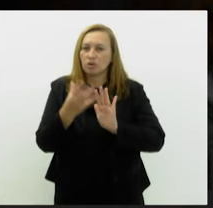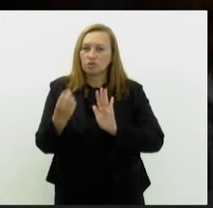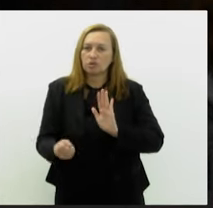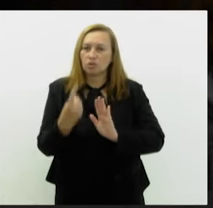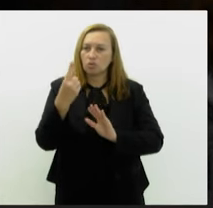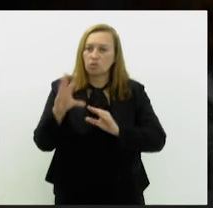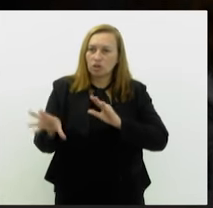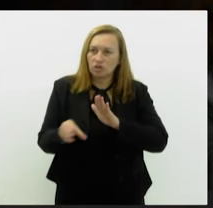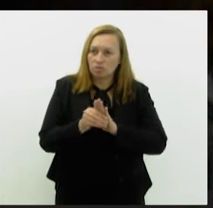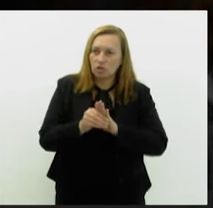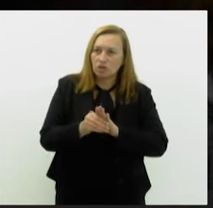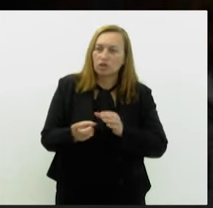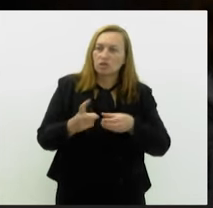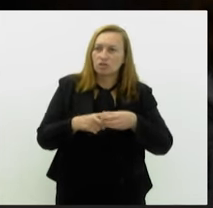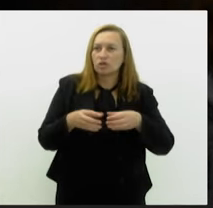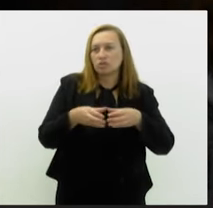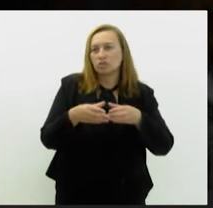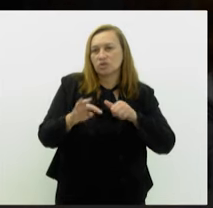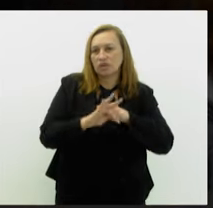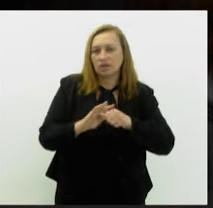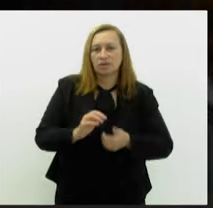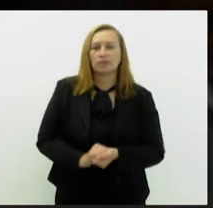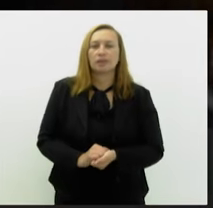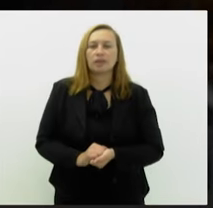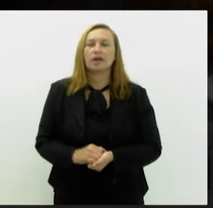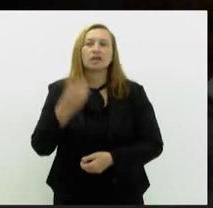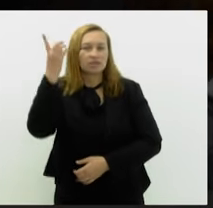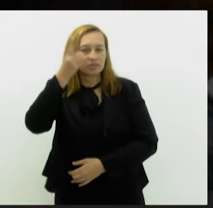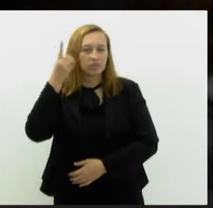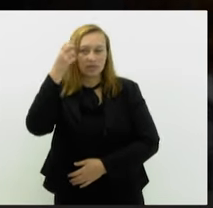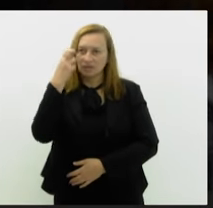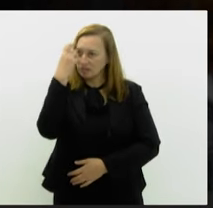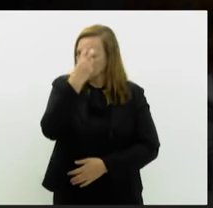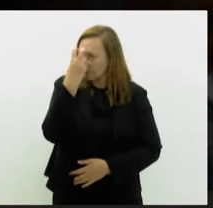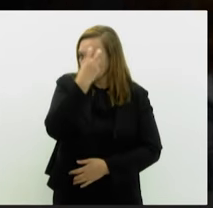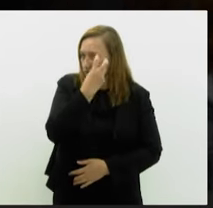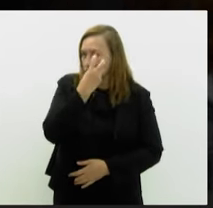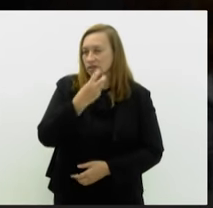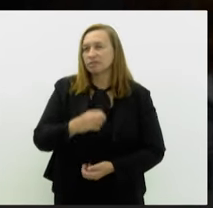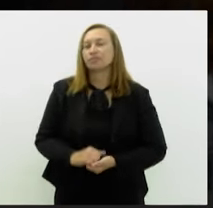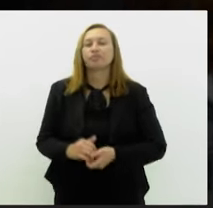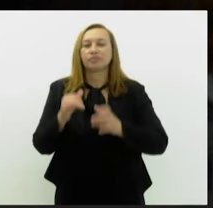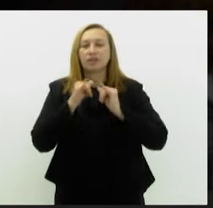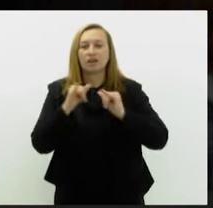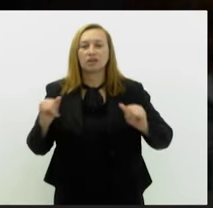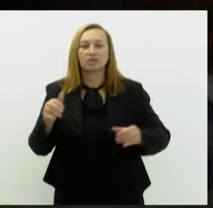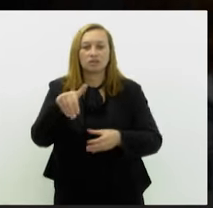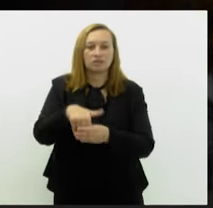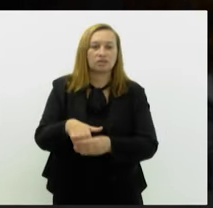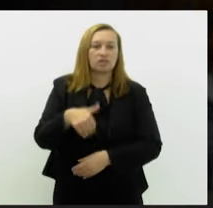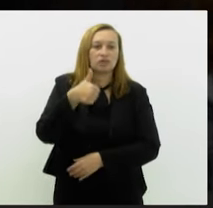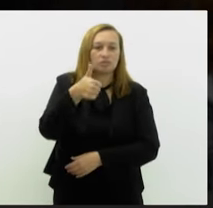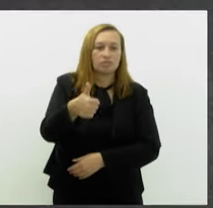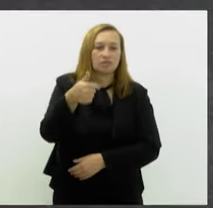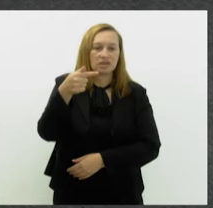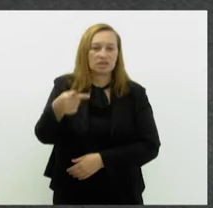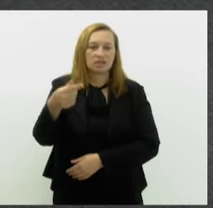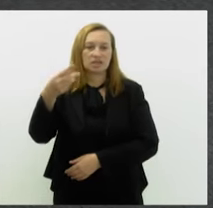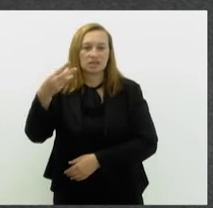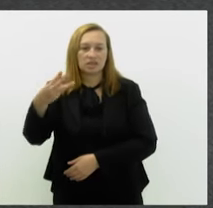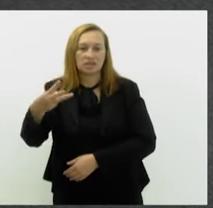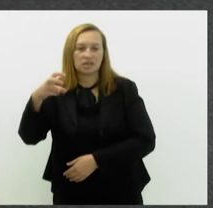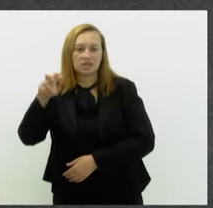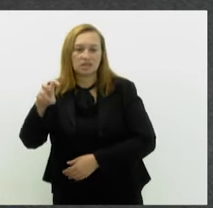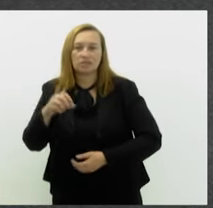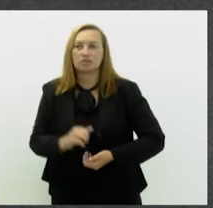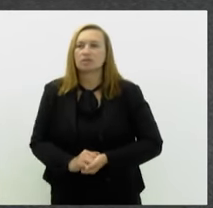uma emenda e retorna às comissões técnicas. Deputada Verônica, declaração de voto no 1735.